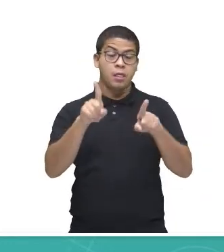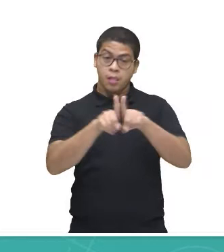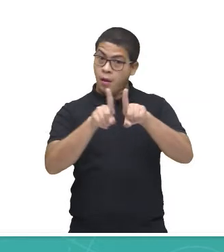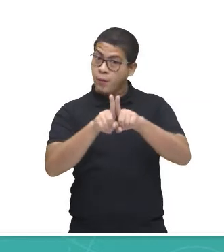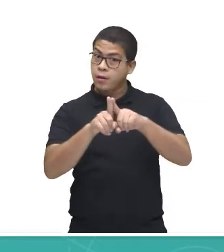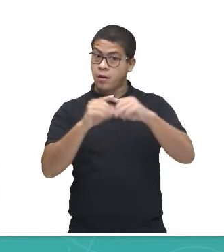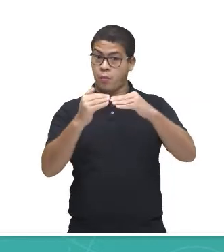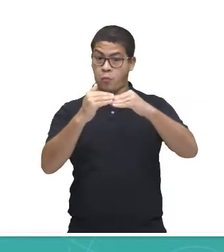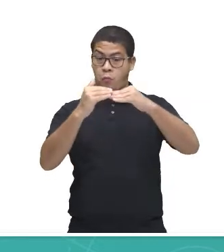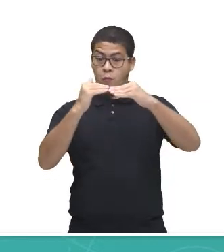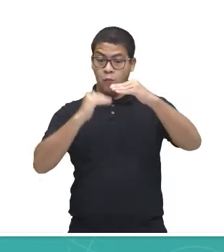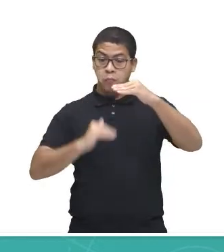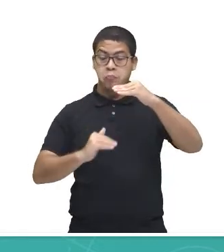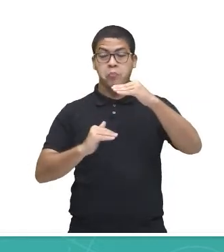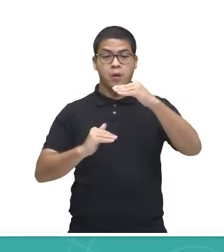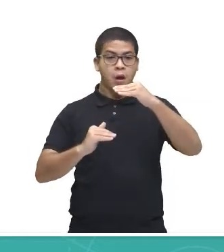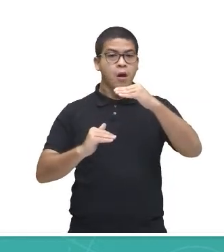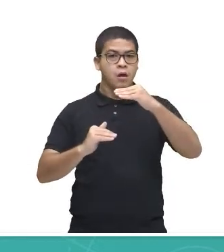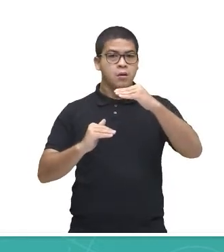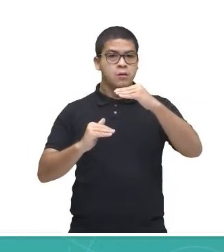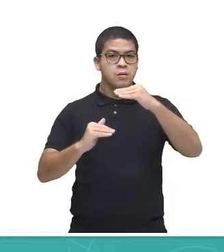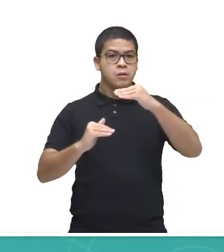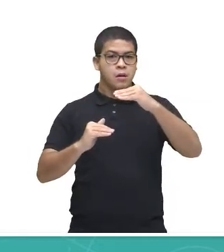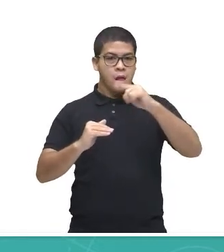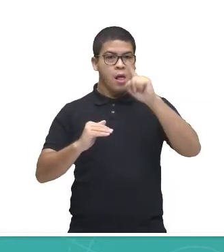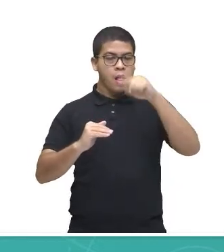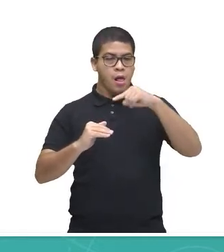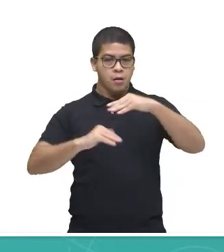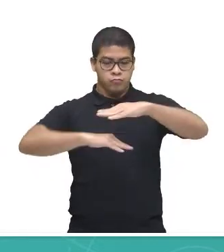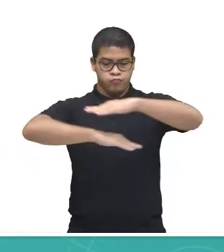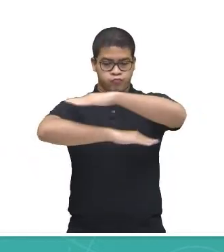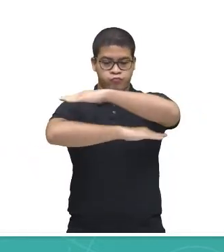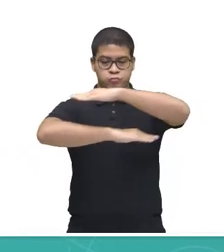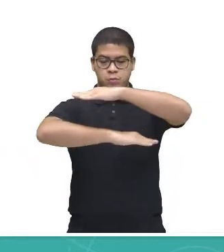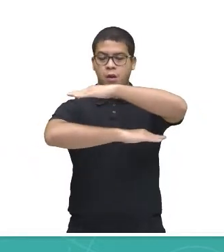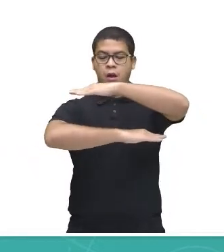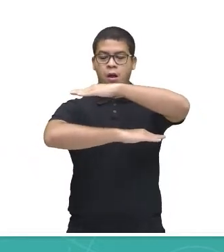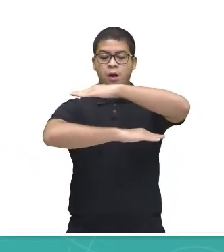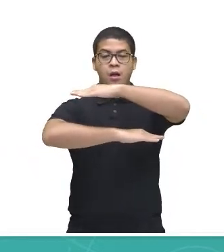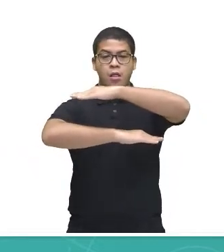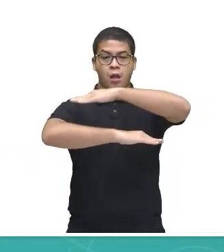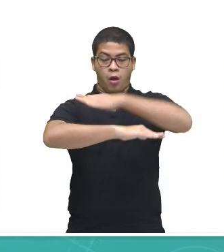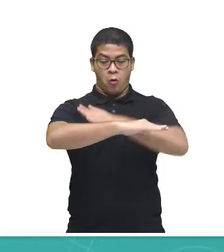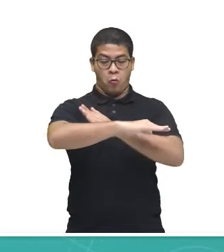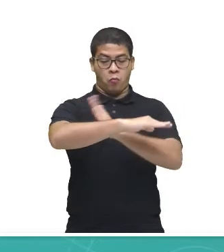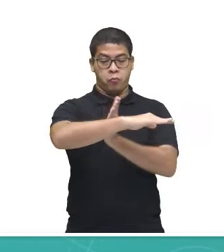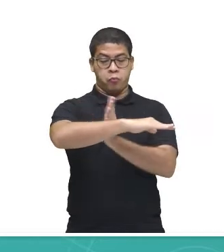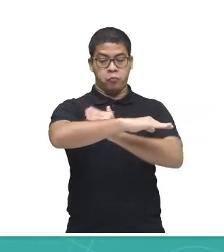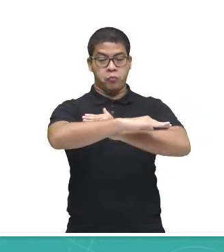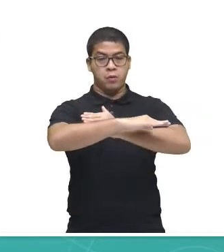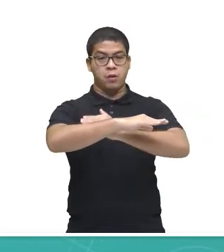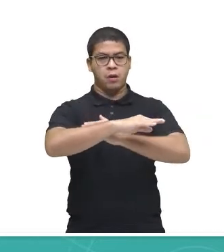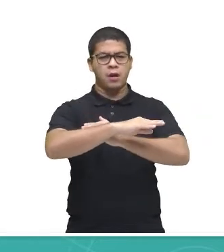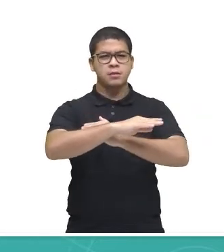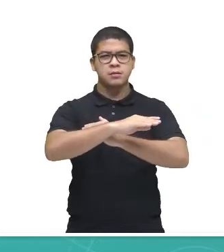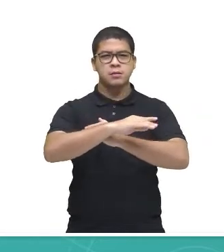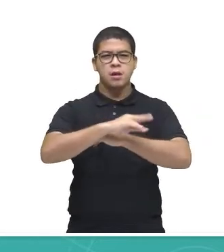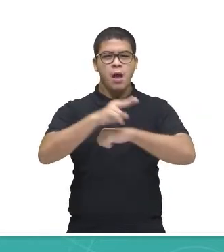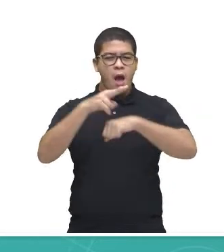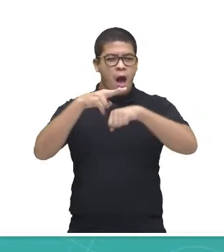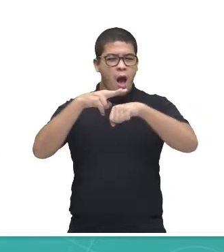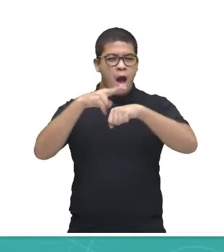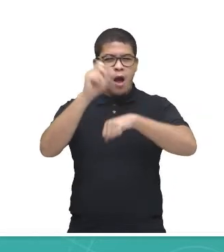E aqui, por exemplo, eu tenho aqui esses ângulos aqui que eu estou pintando de azul, que são os colaterais